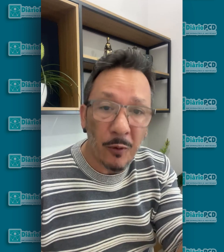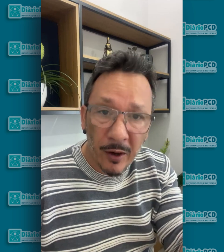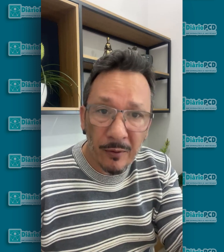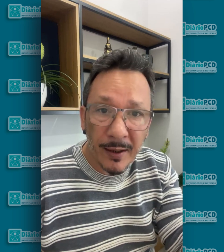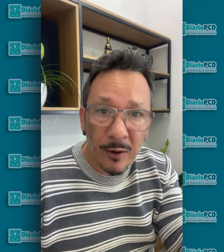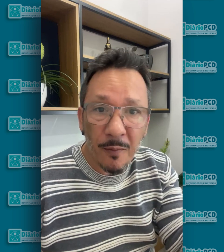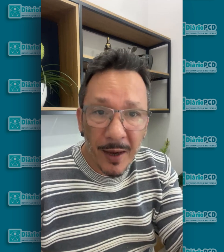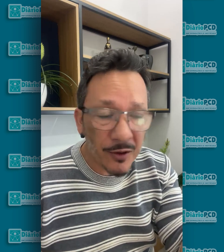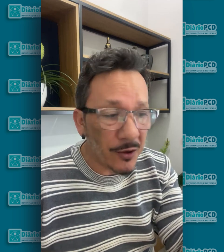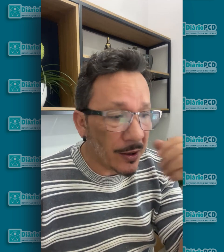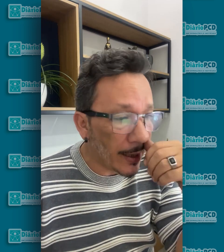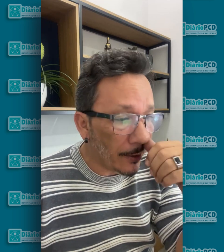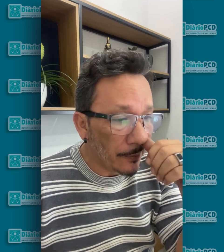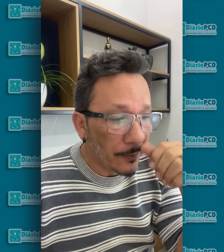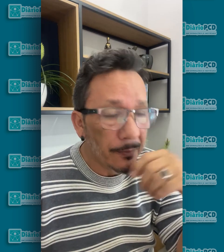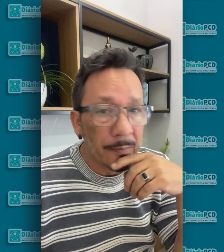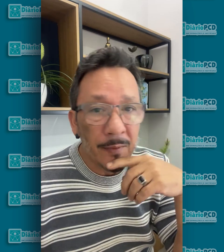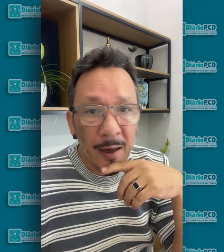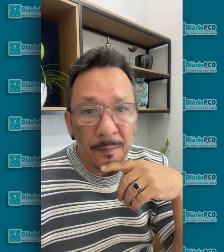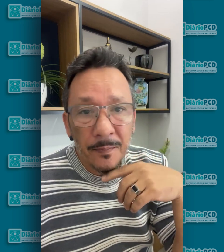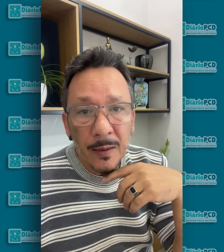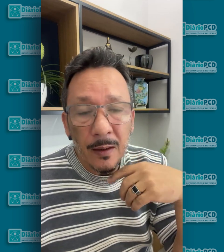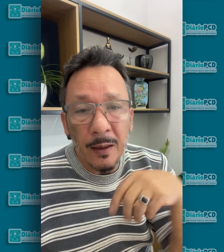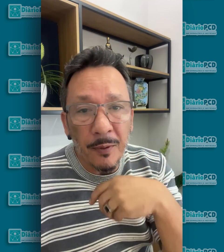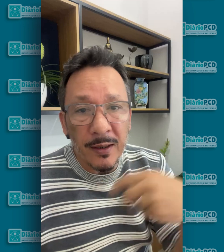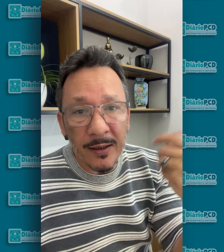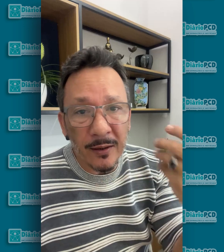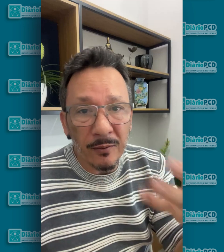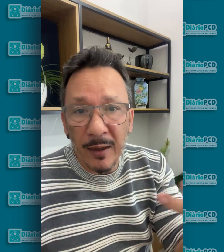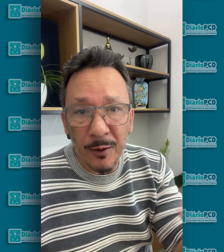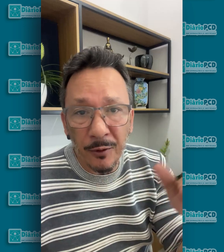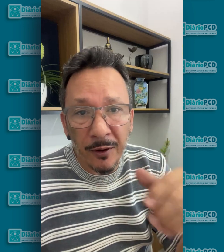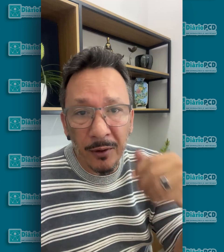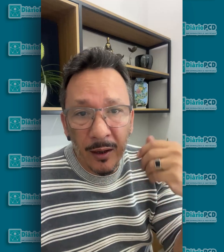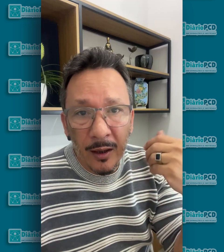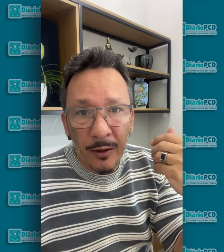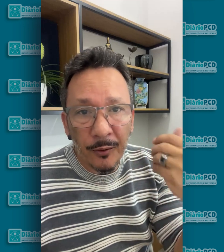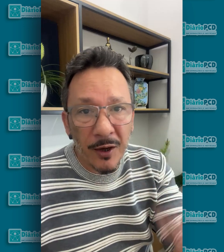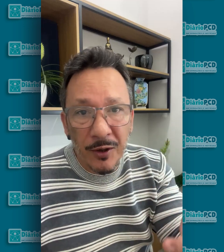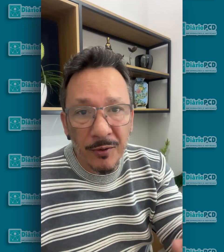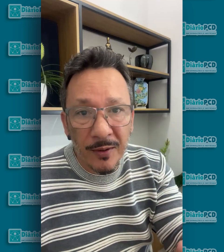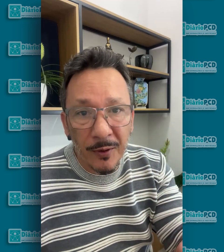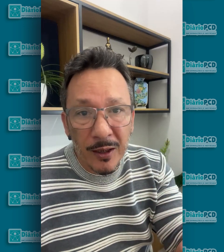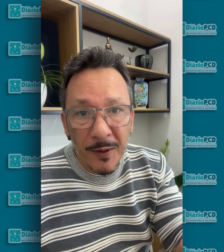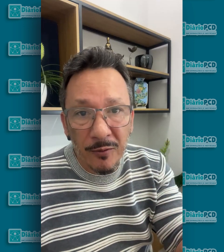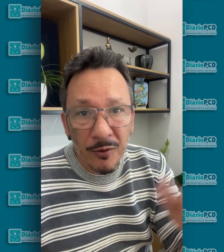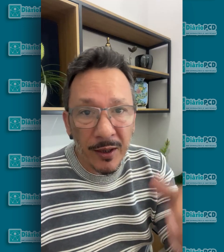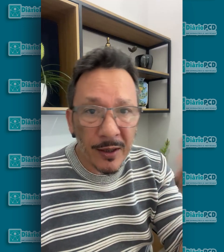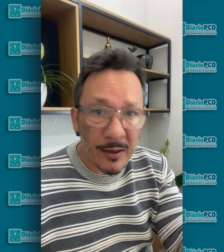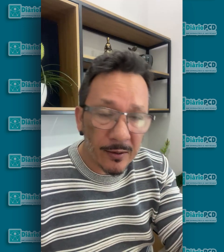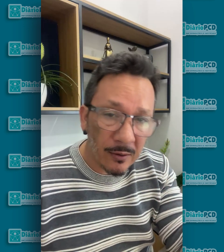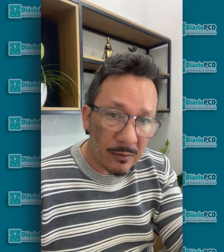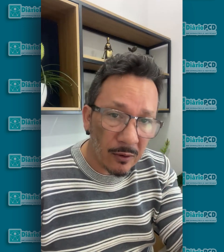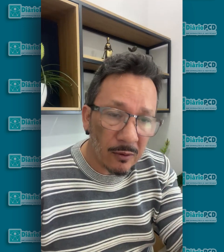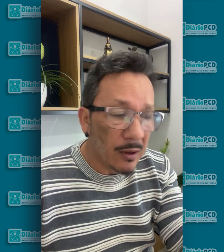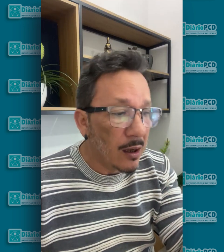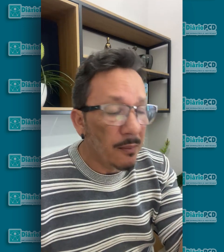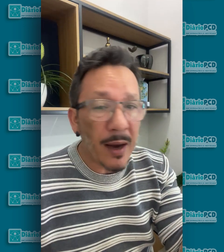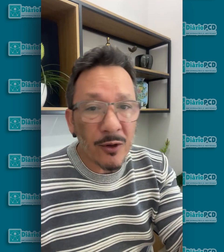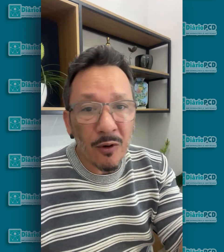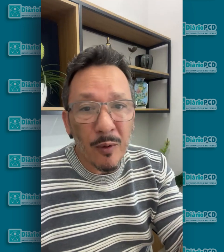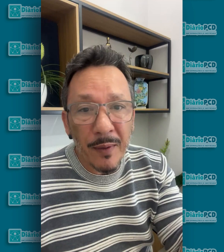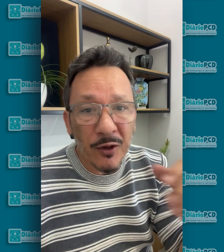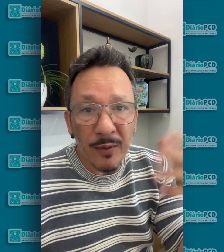pelo órgão a quem compete registrá-lo, que pode ser um cartório do Registro Civil das Pessoas Jurídicas,